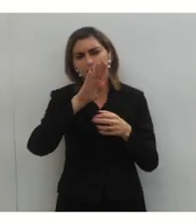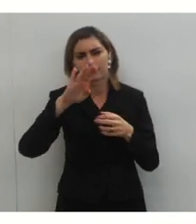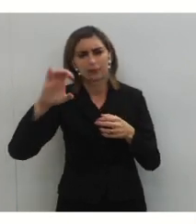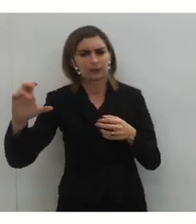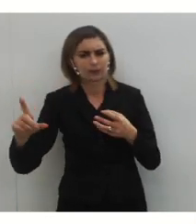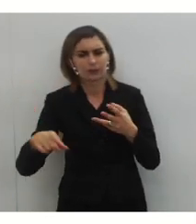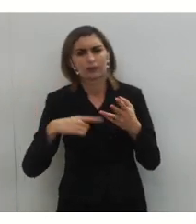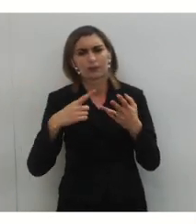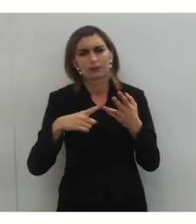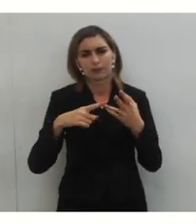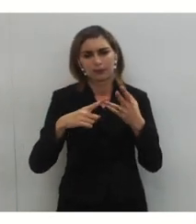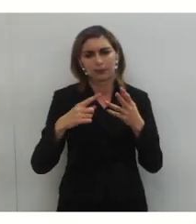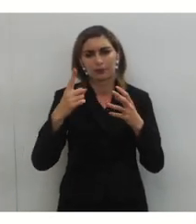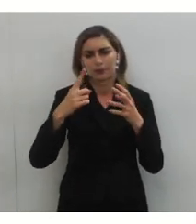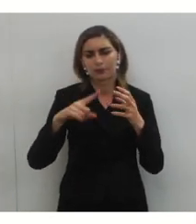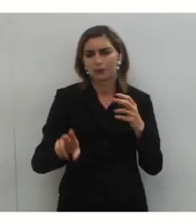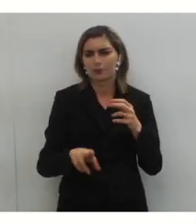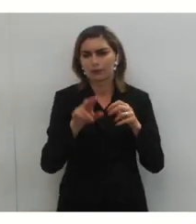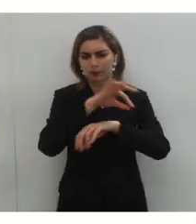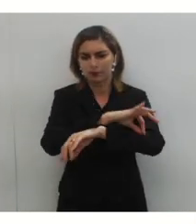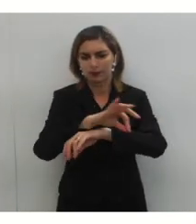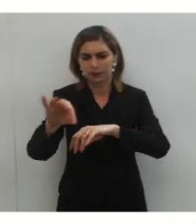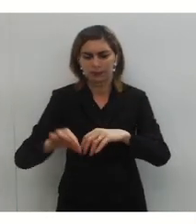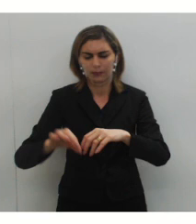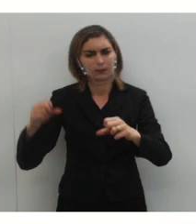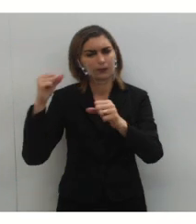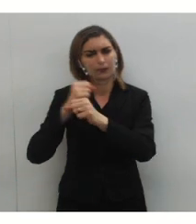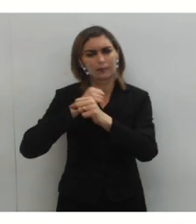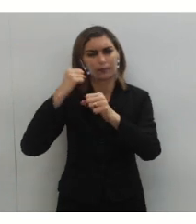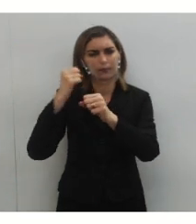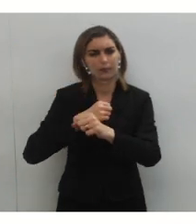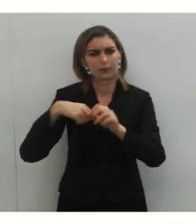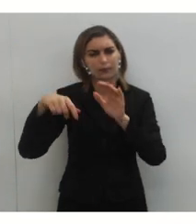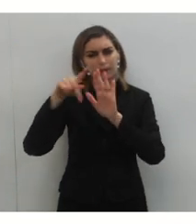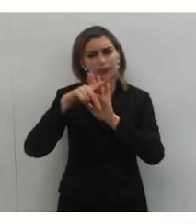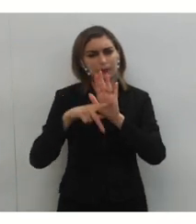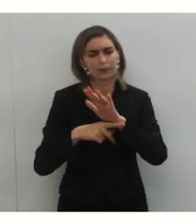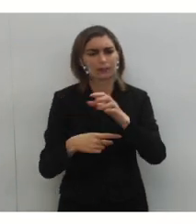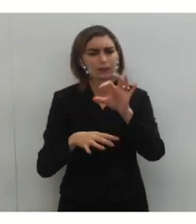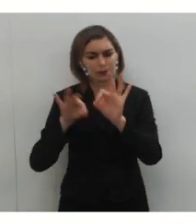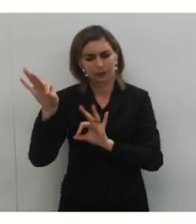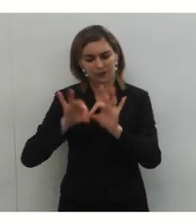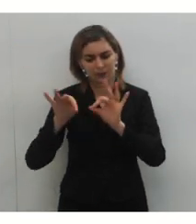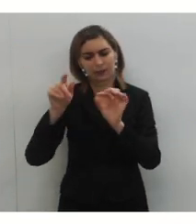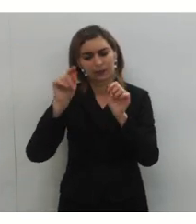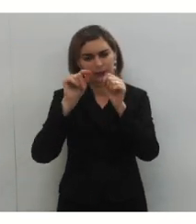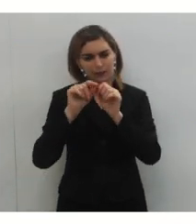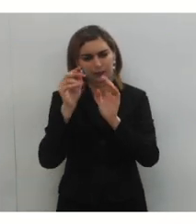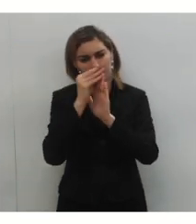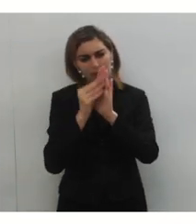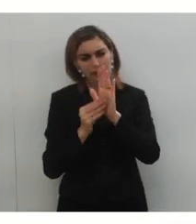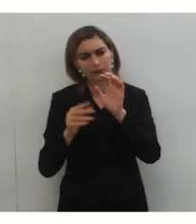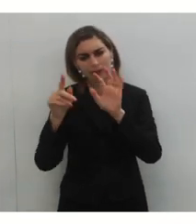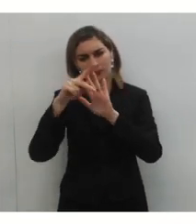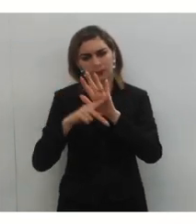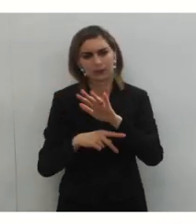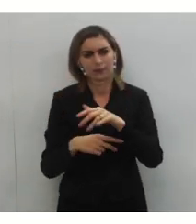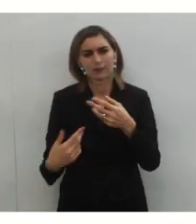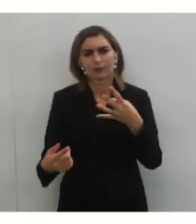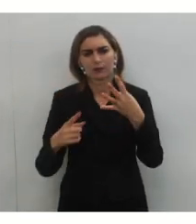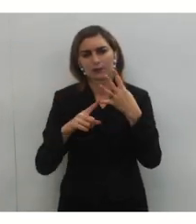terceira oração é os arquitetos construíram o projeto. A quarta oração